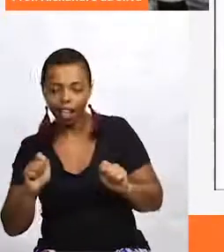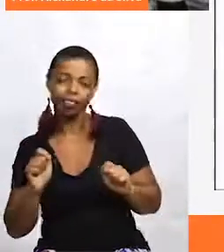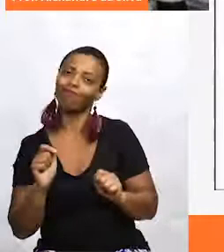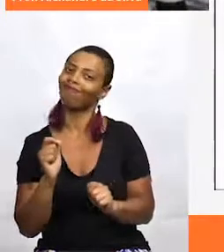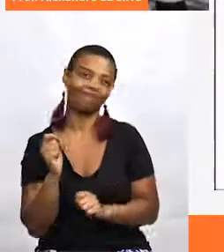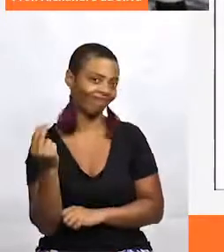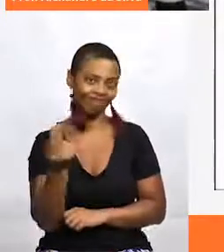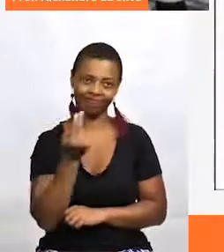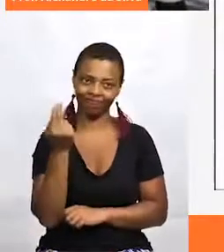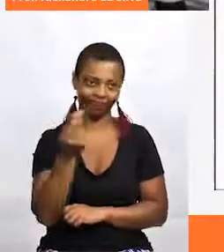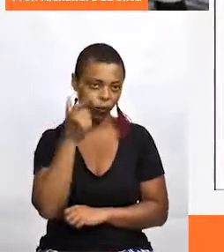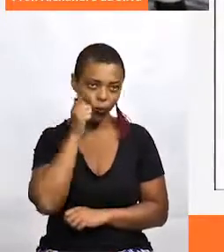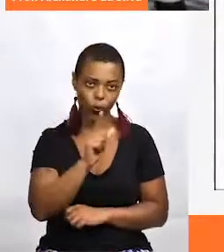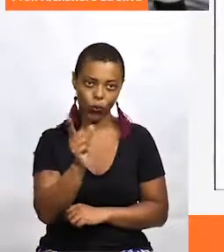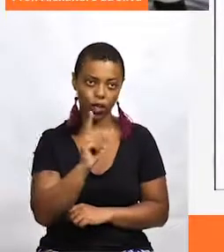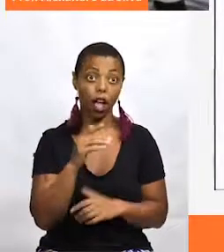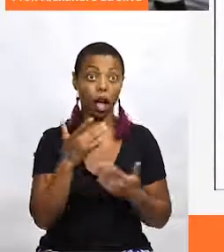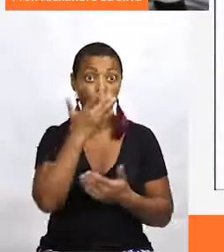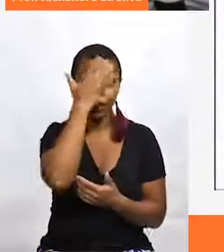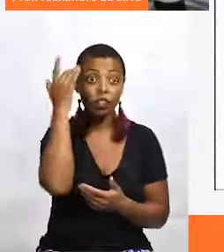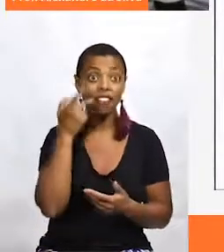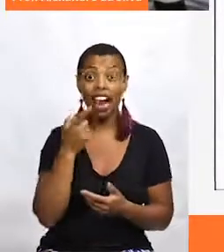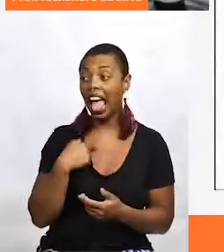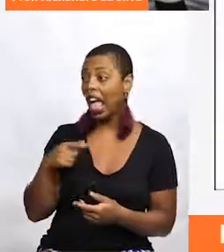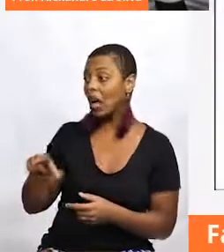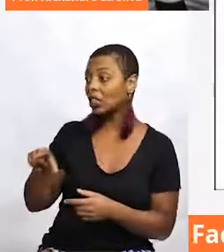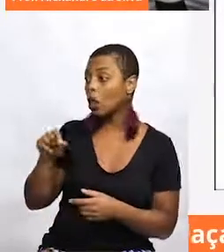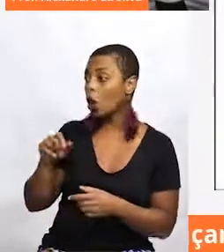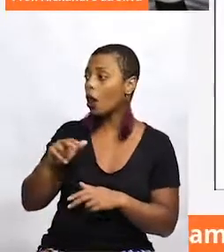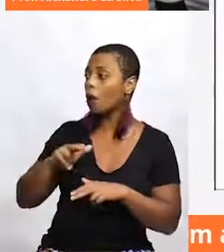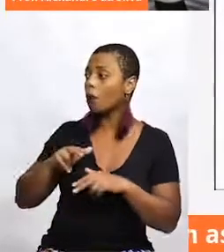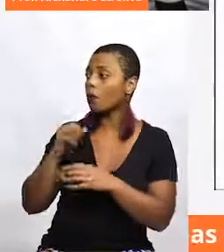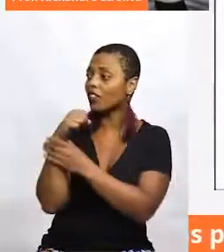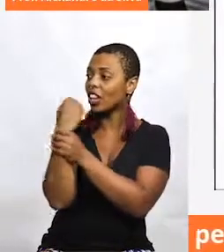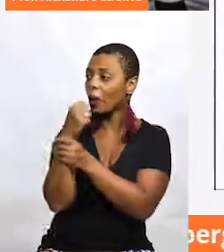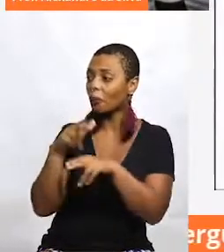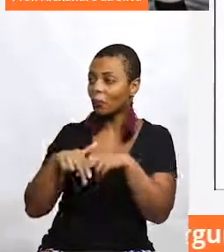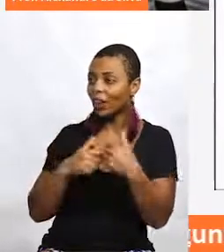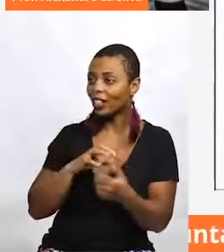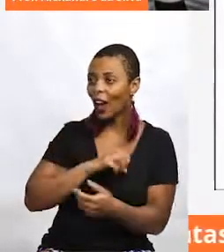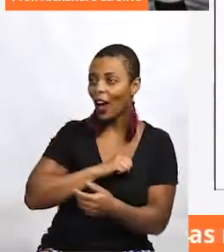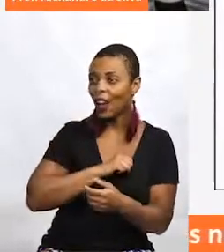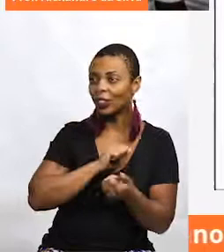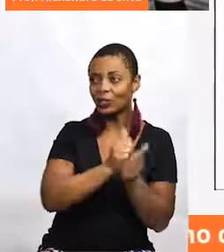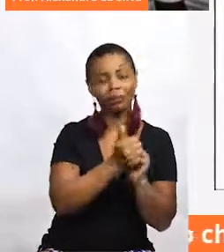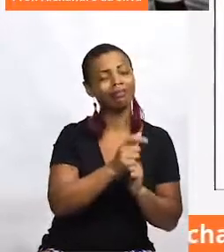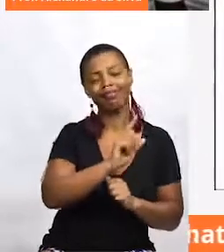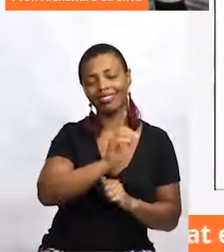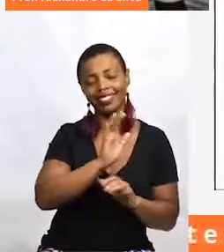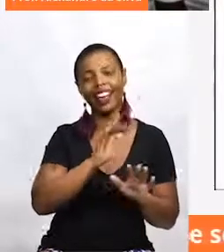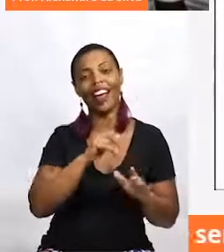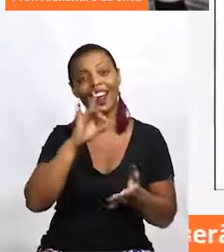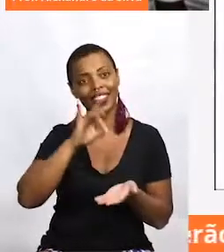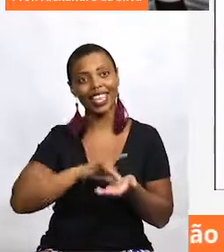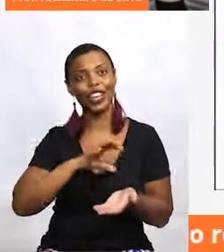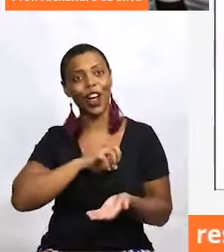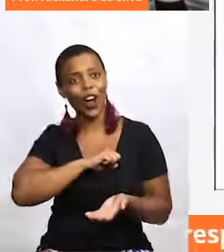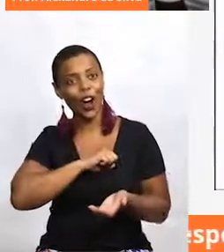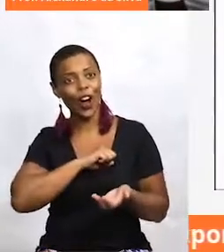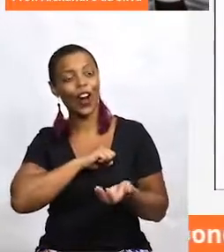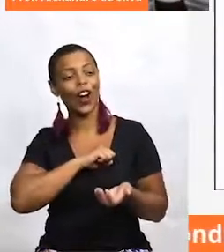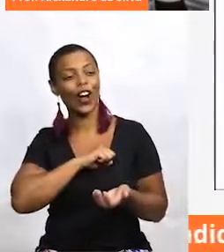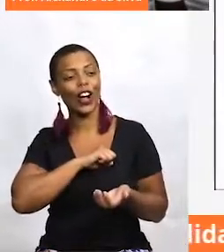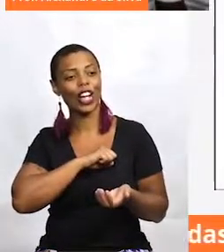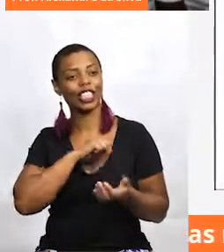foi possível, e as pessoas acham que eu escolhi fisioterapia porque eu gostava do esporte, não era nada disso, eu gostava disso porque eu